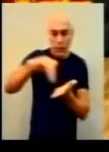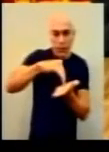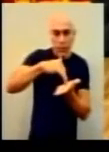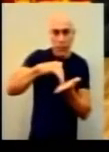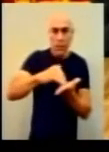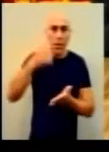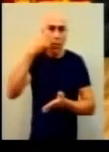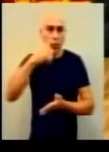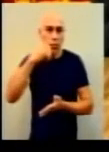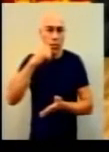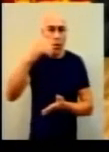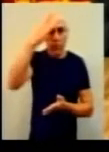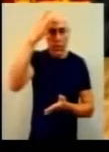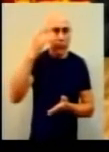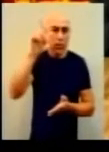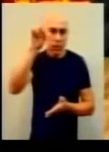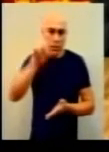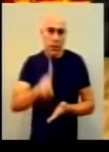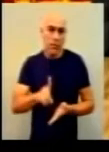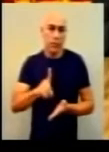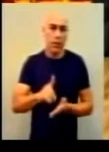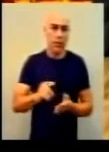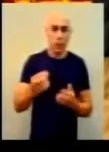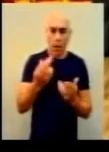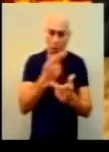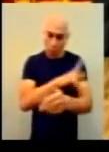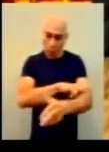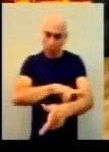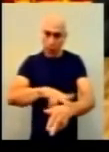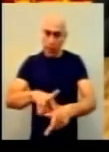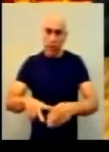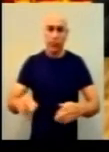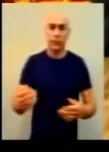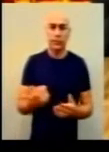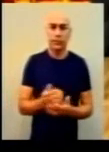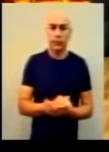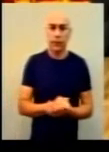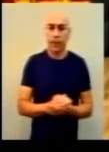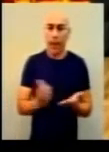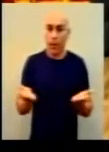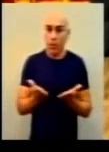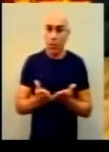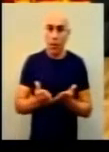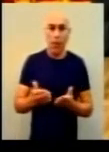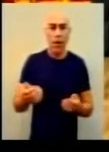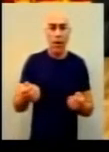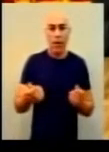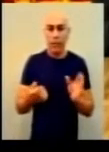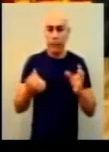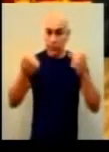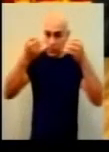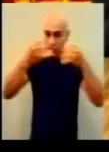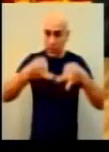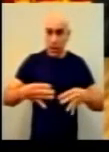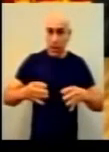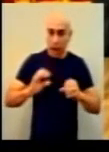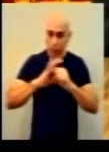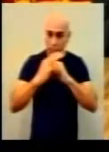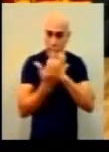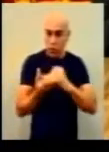Secretaria da Mulher, da Pessoa com Deficiência e Igualdade Racial. Quem vai atualizar hoje os dados